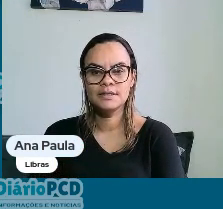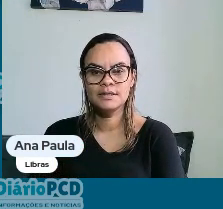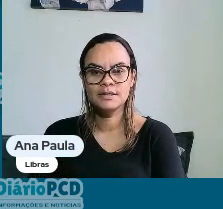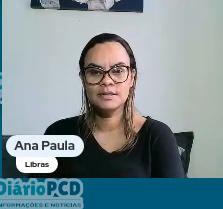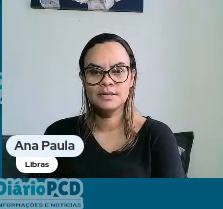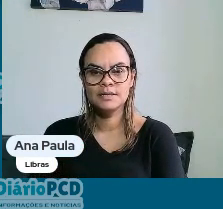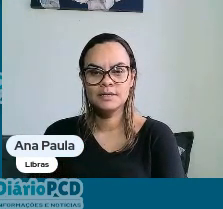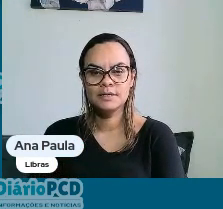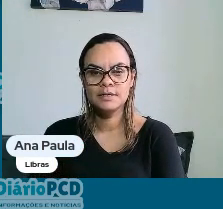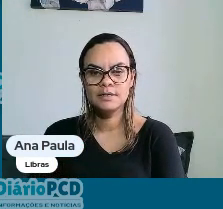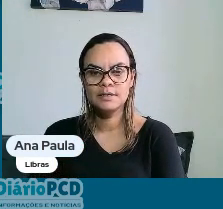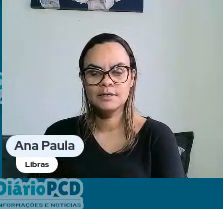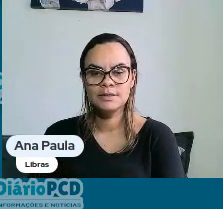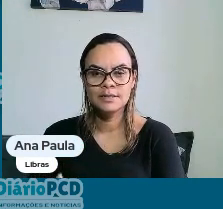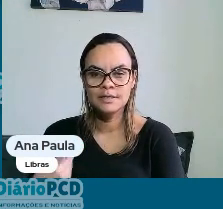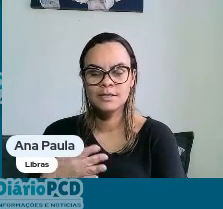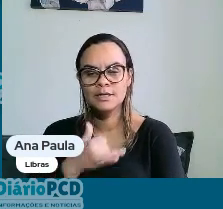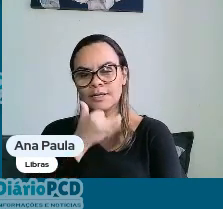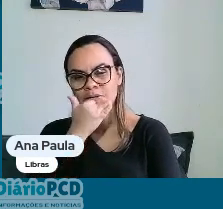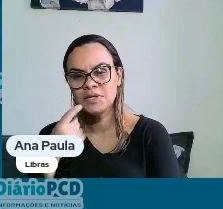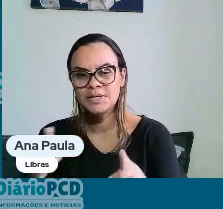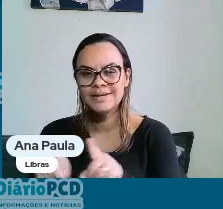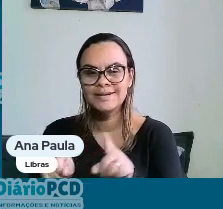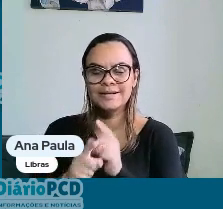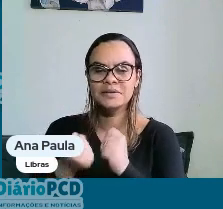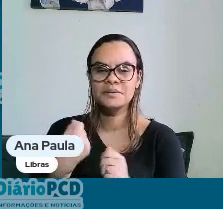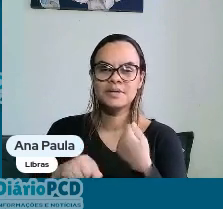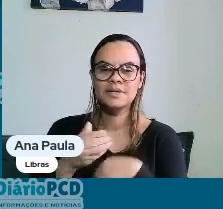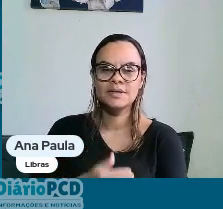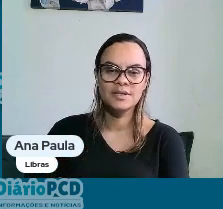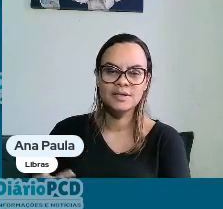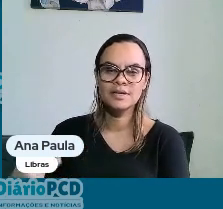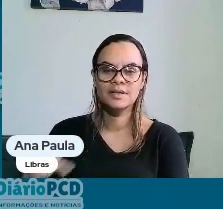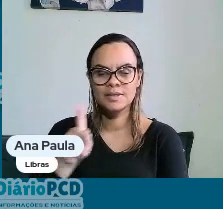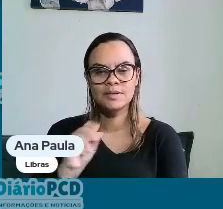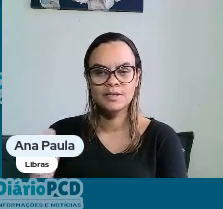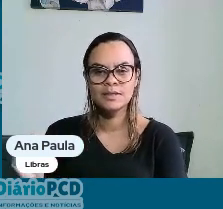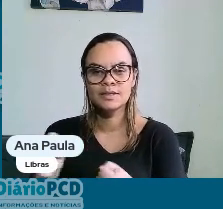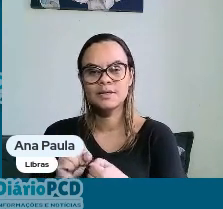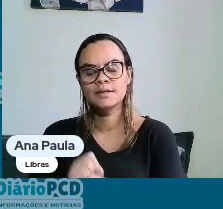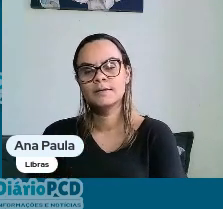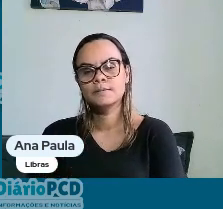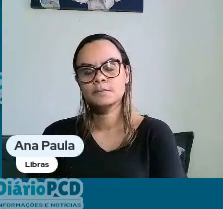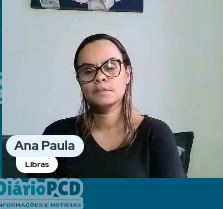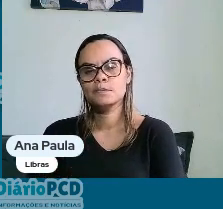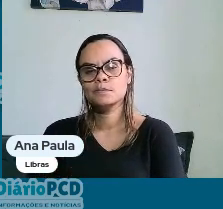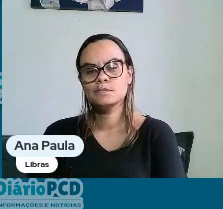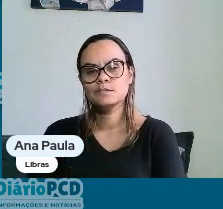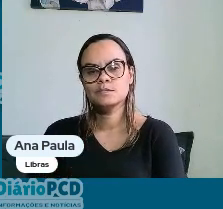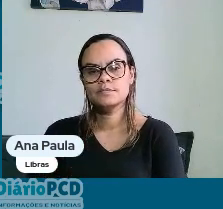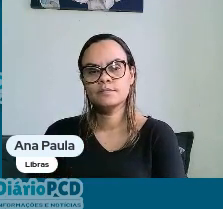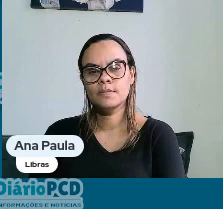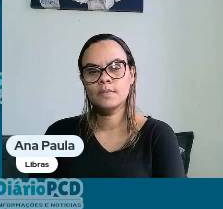os atos perdulários que uma administração pública vem a fazer para